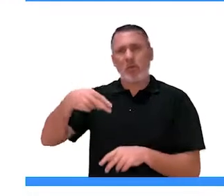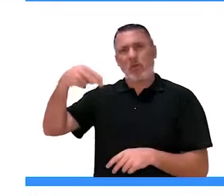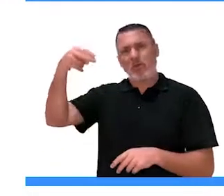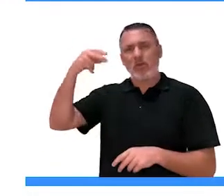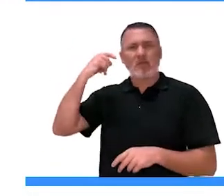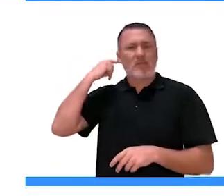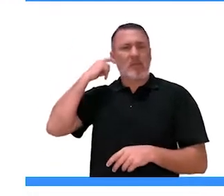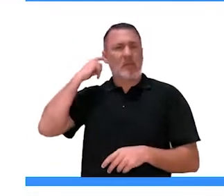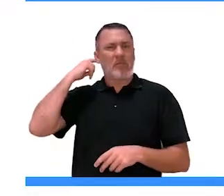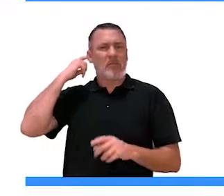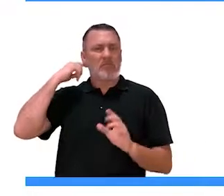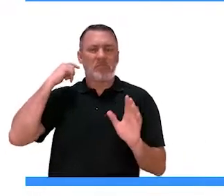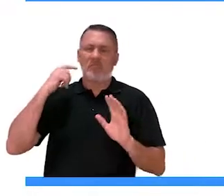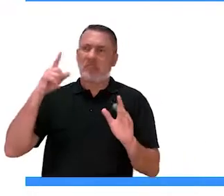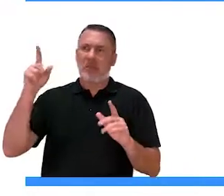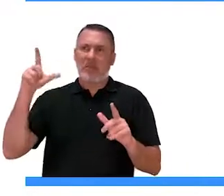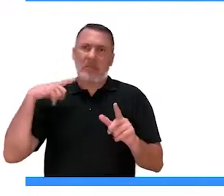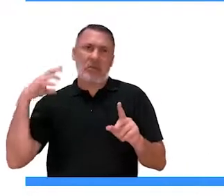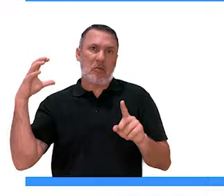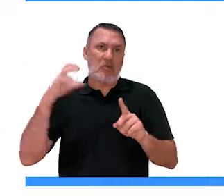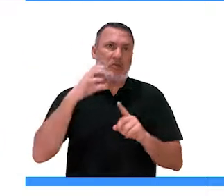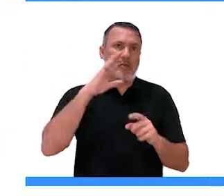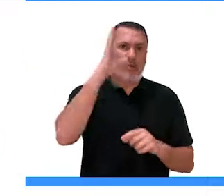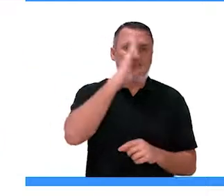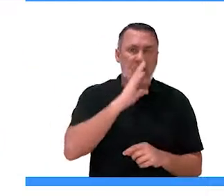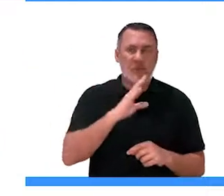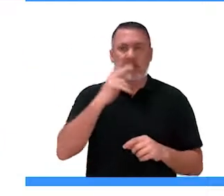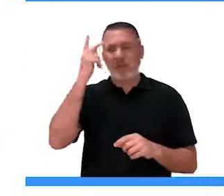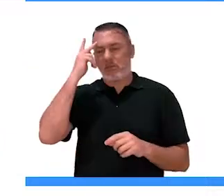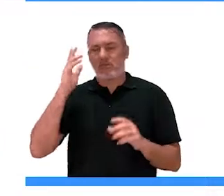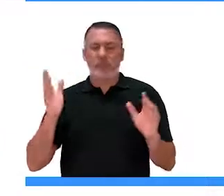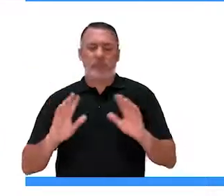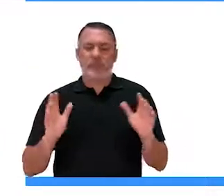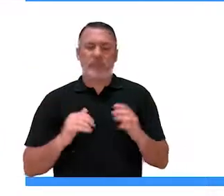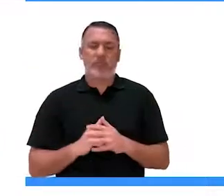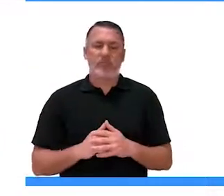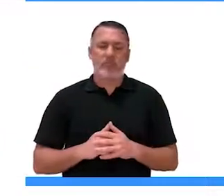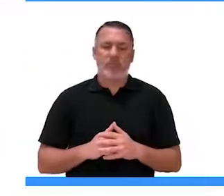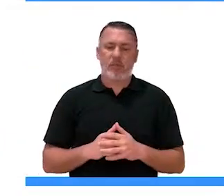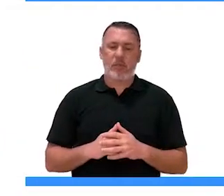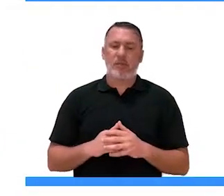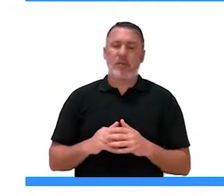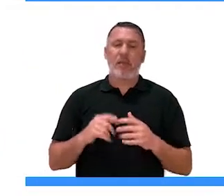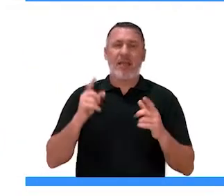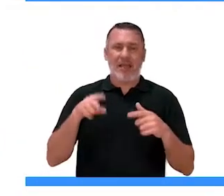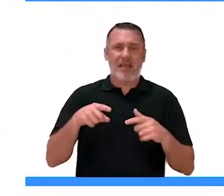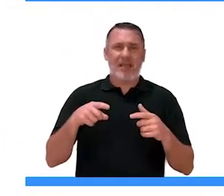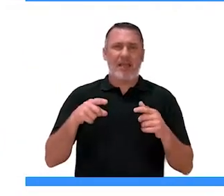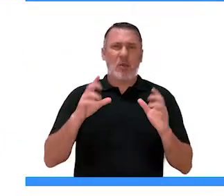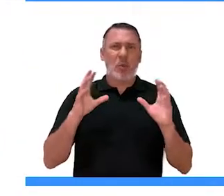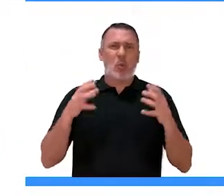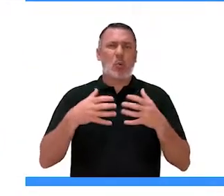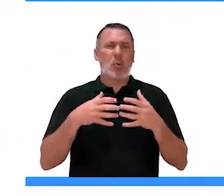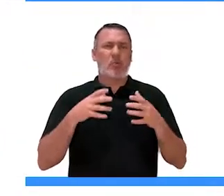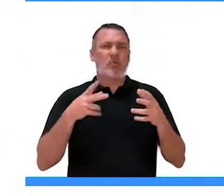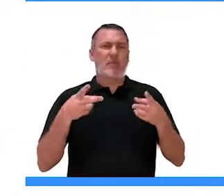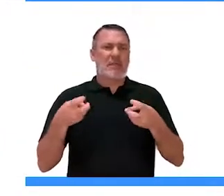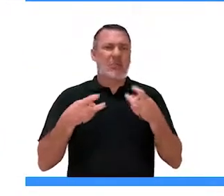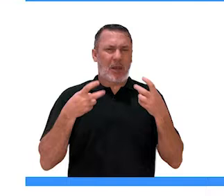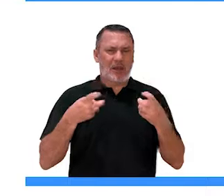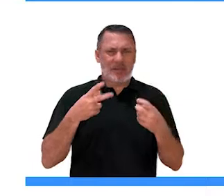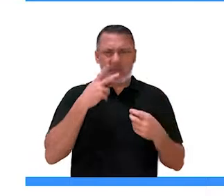está mostrando que o nordestino influenciou o paulista, não tem nada disso. Exploração do falar de um grupo social específico não